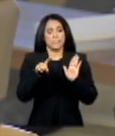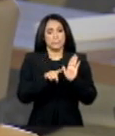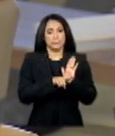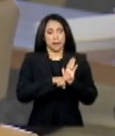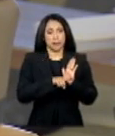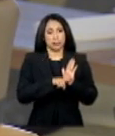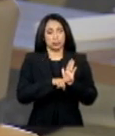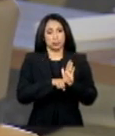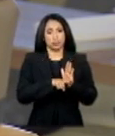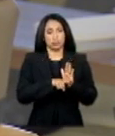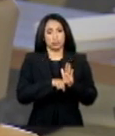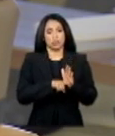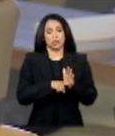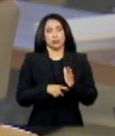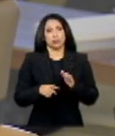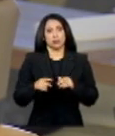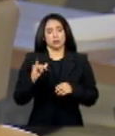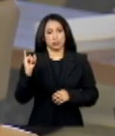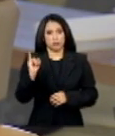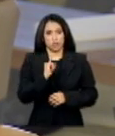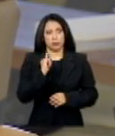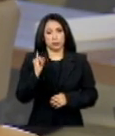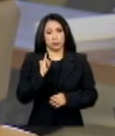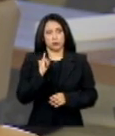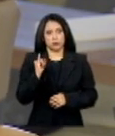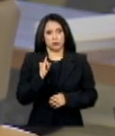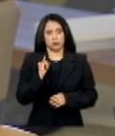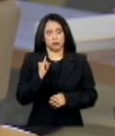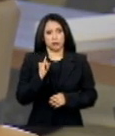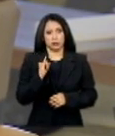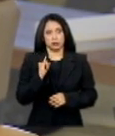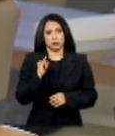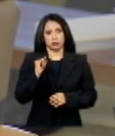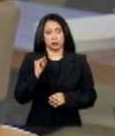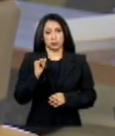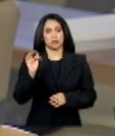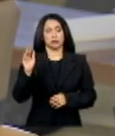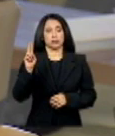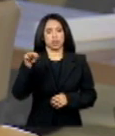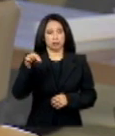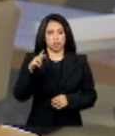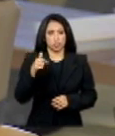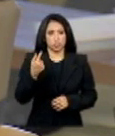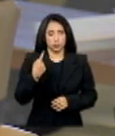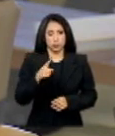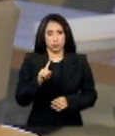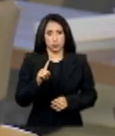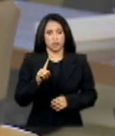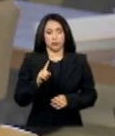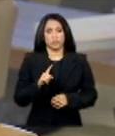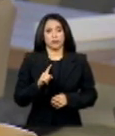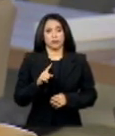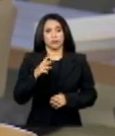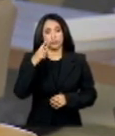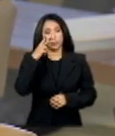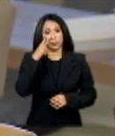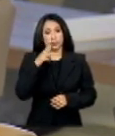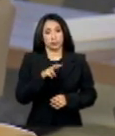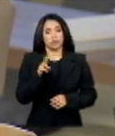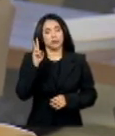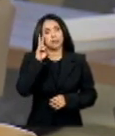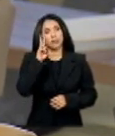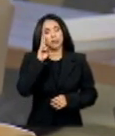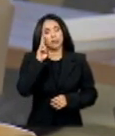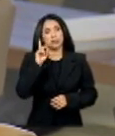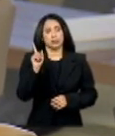é que às vezes no brasil em alguns aspectos é acaba relembrando um